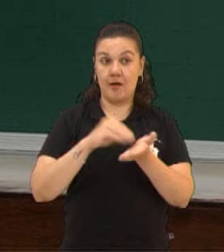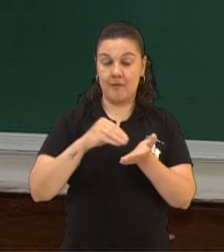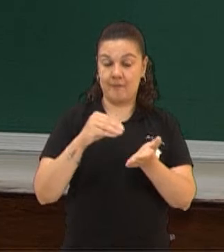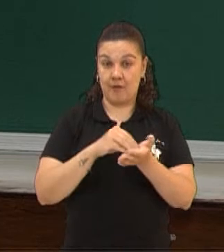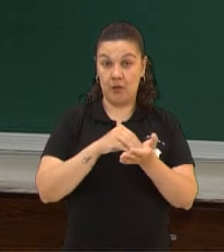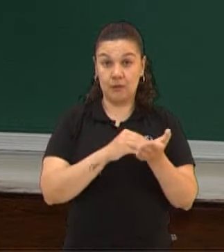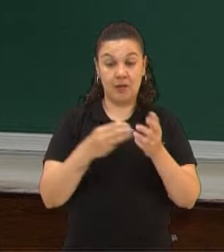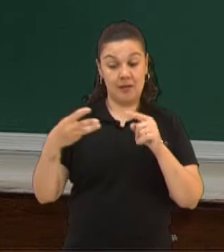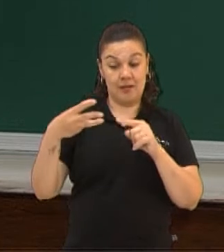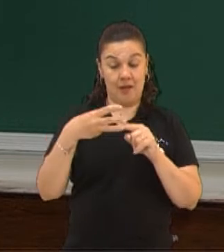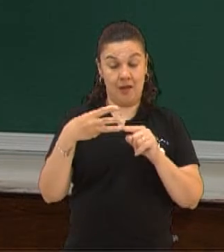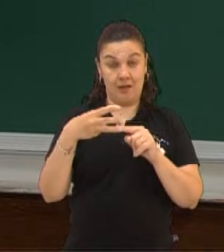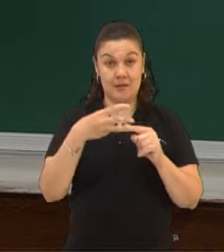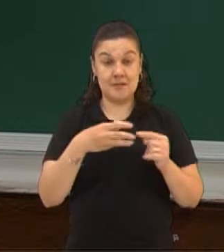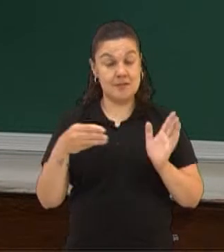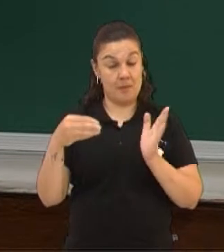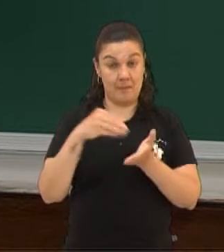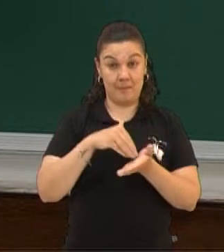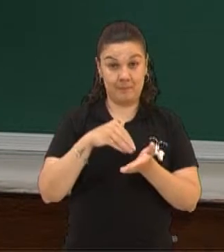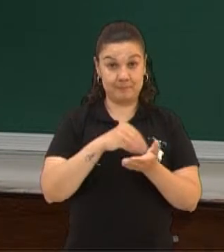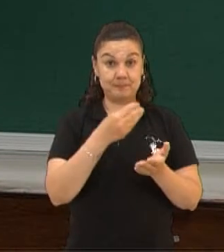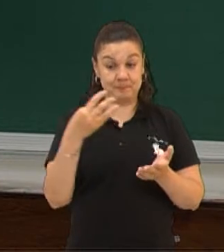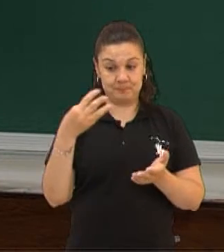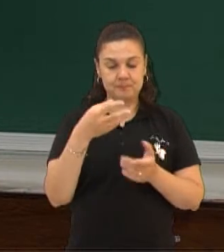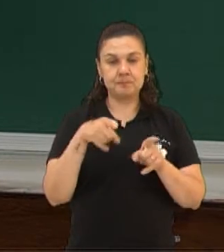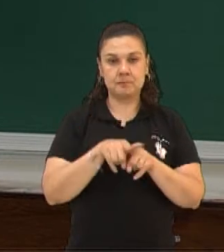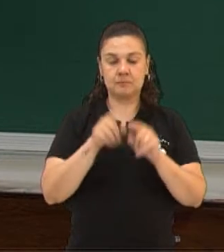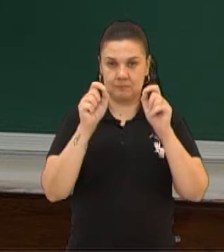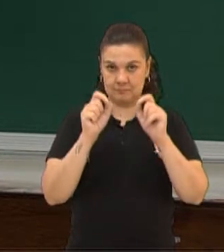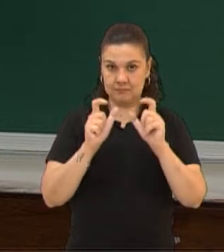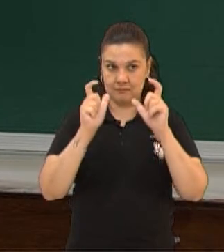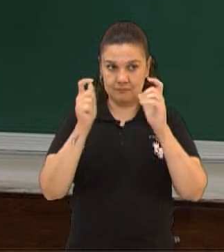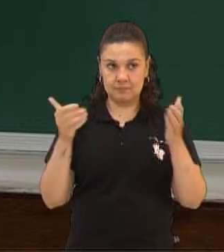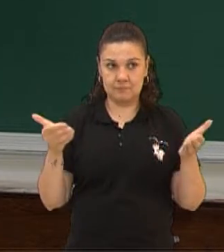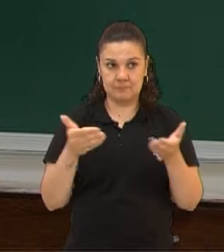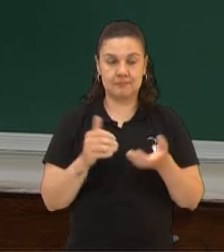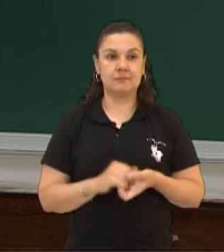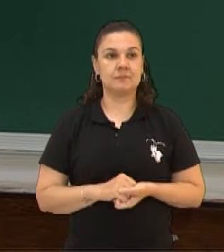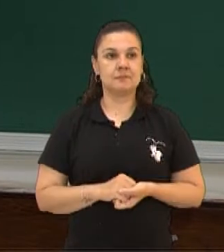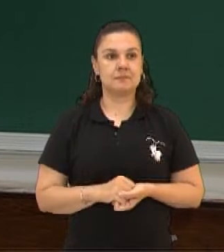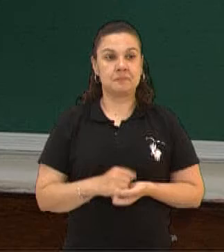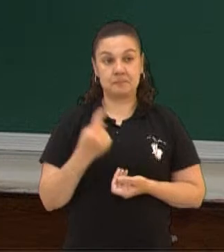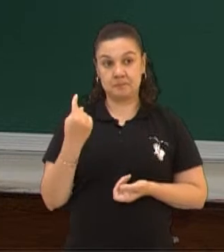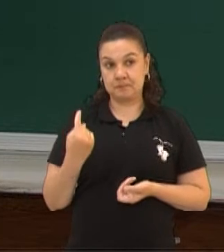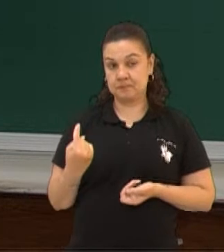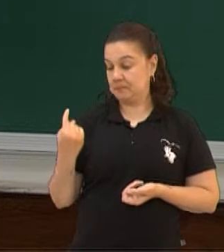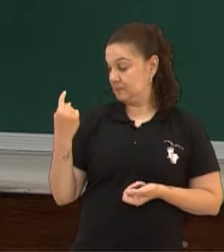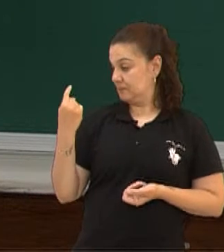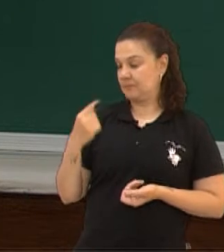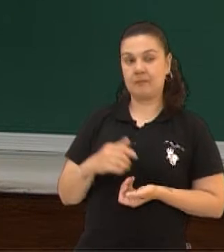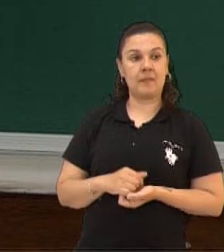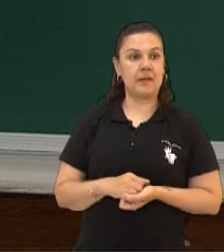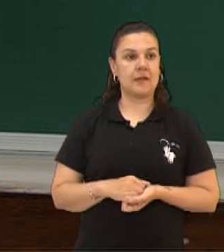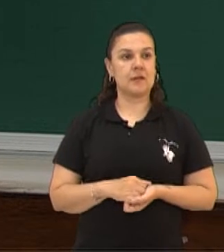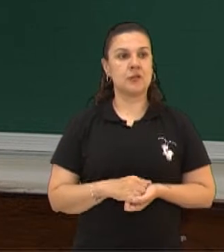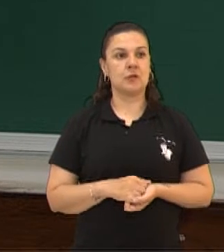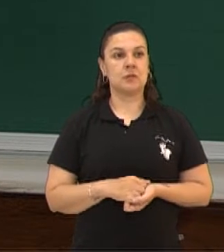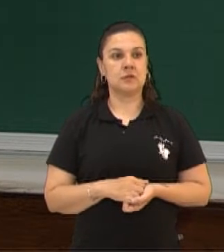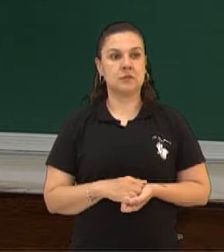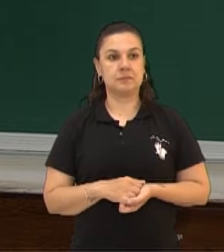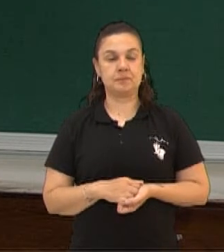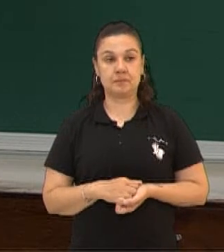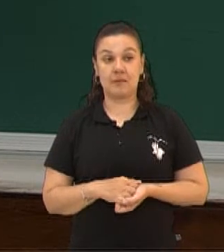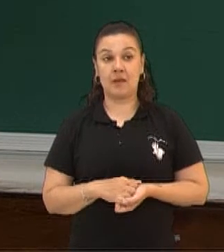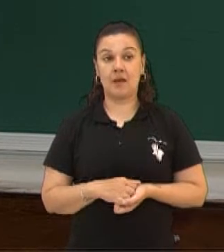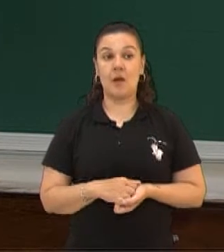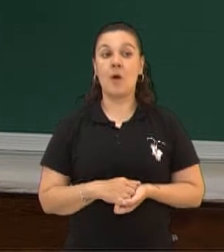olhar a parede 3 e a parede 4, tá? Então, presta bem atenção aí. Olha aqui com a prof. Parede